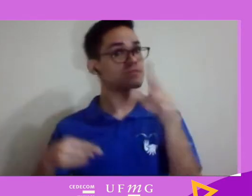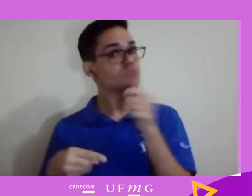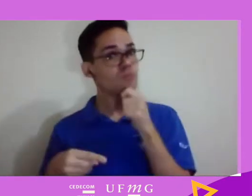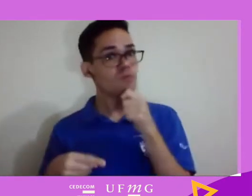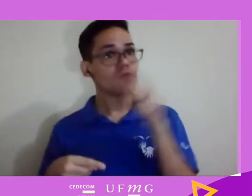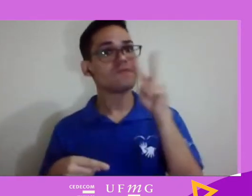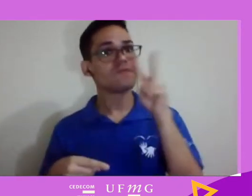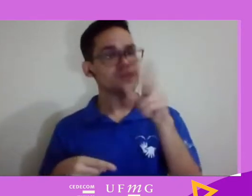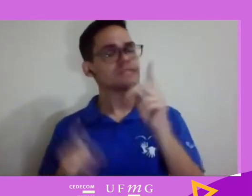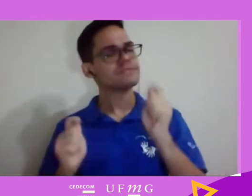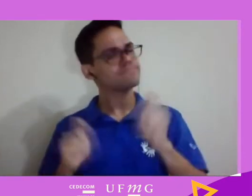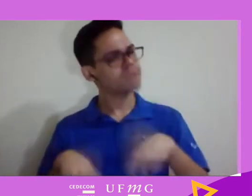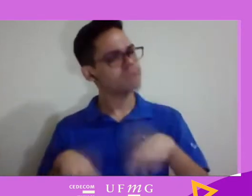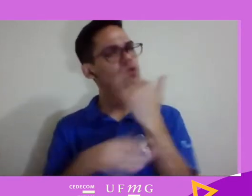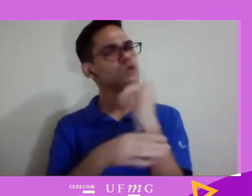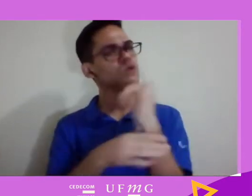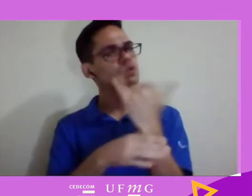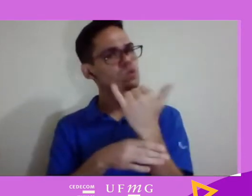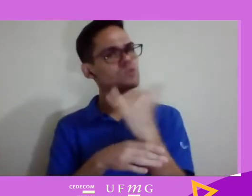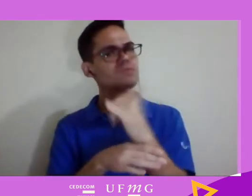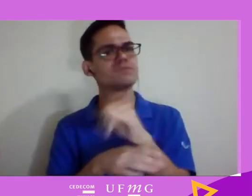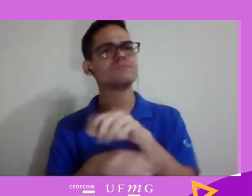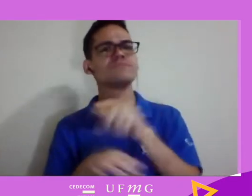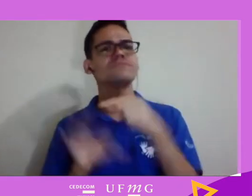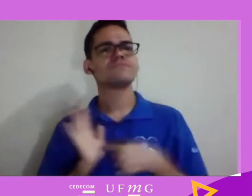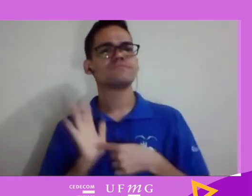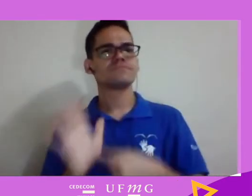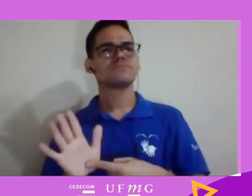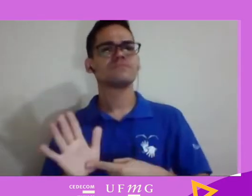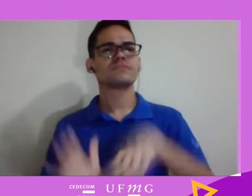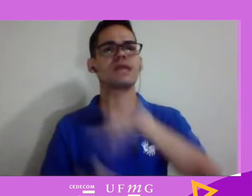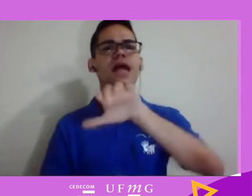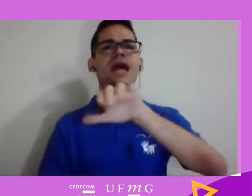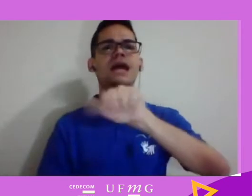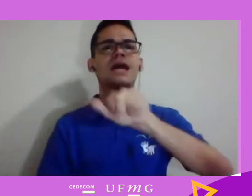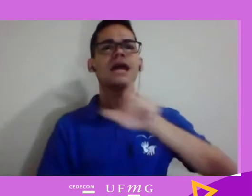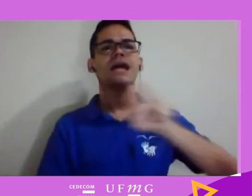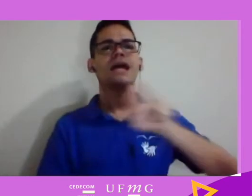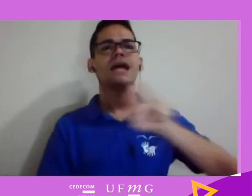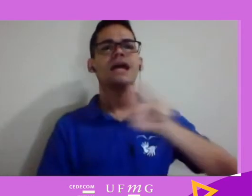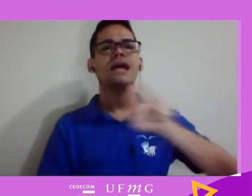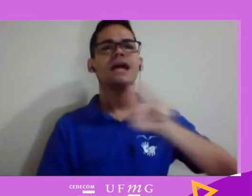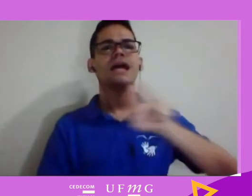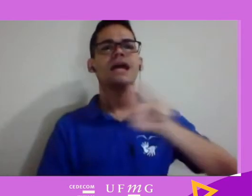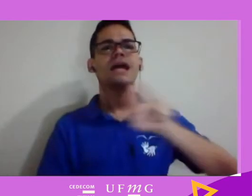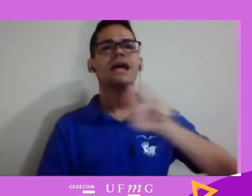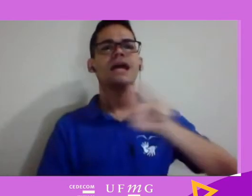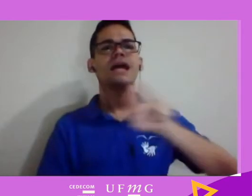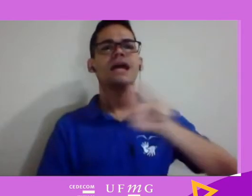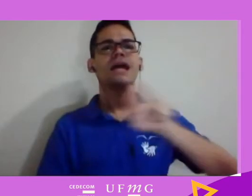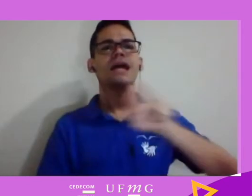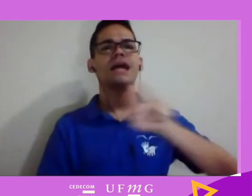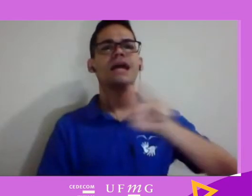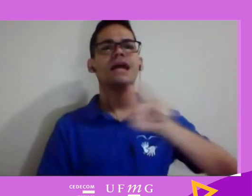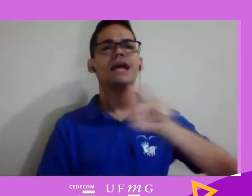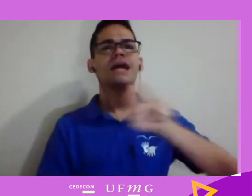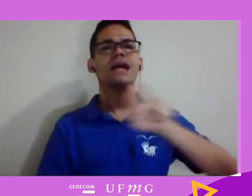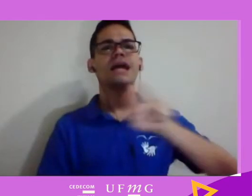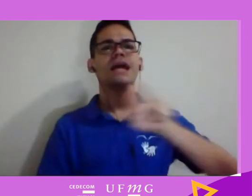só procurar por CAC UFMG, comentando sobre a abrangência da hashtag Black Lives Matter, né? Como